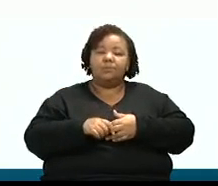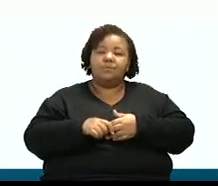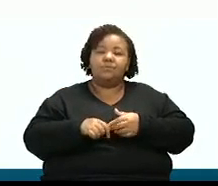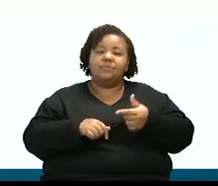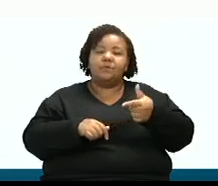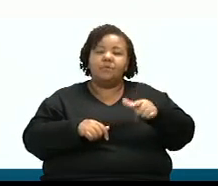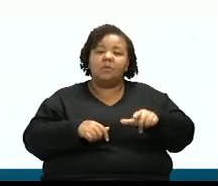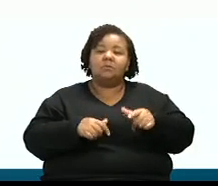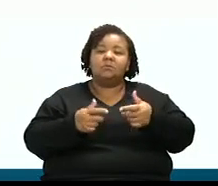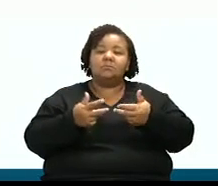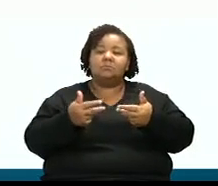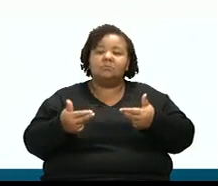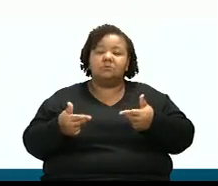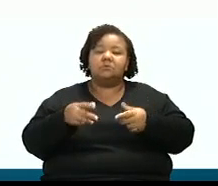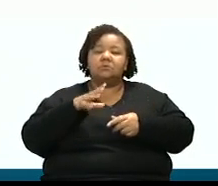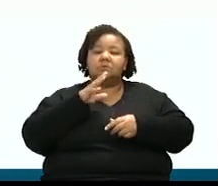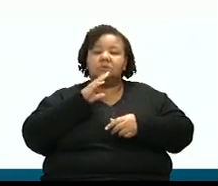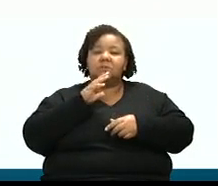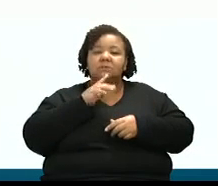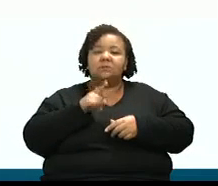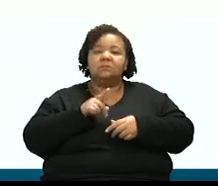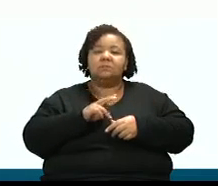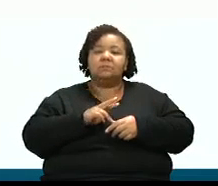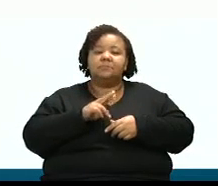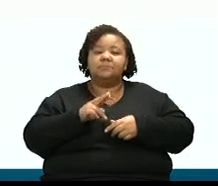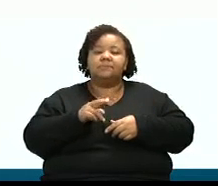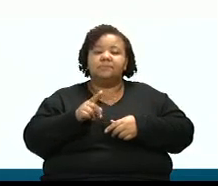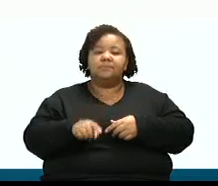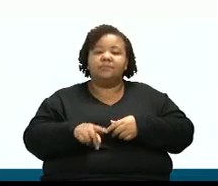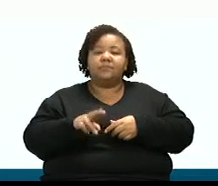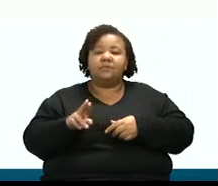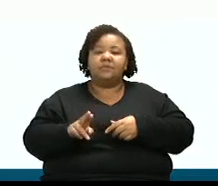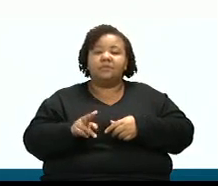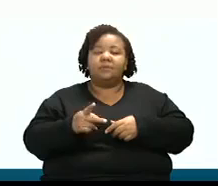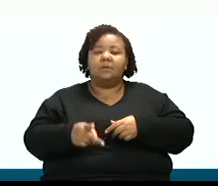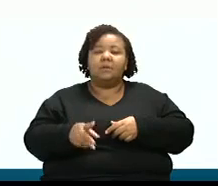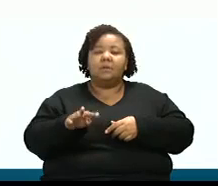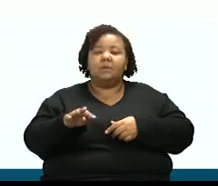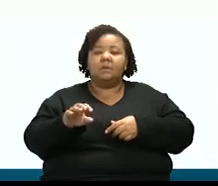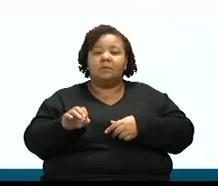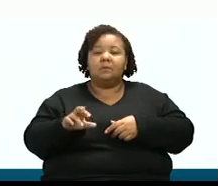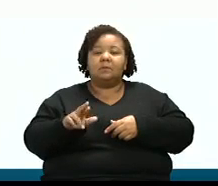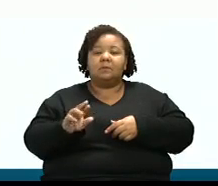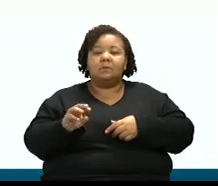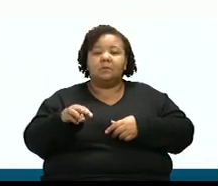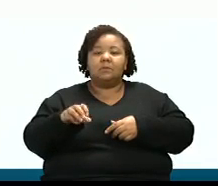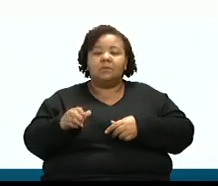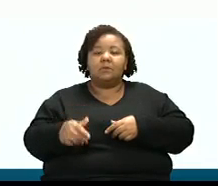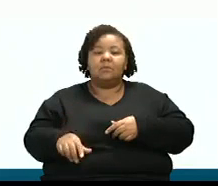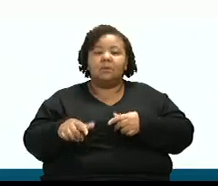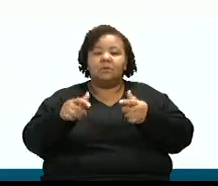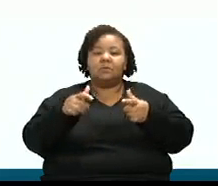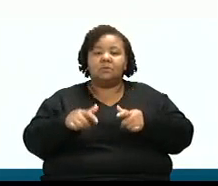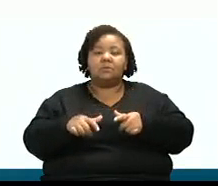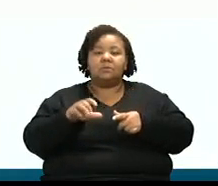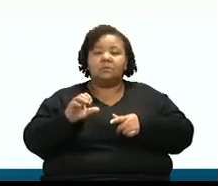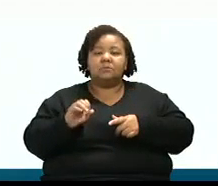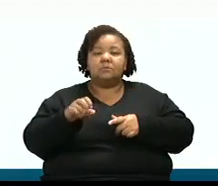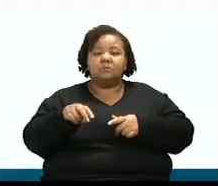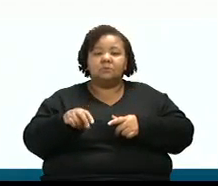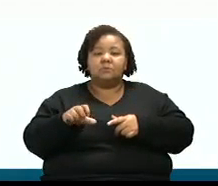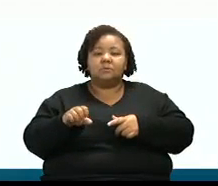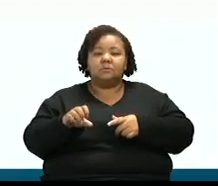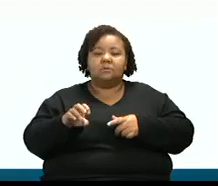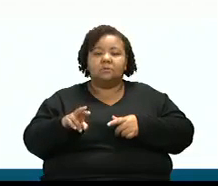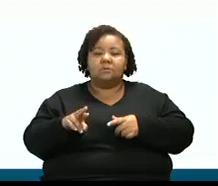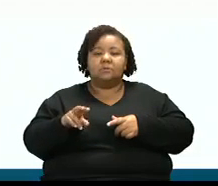outra vantagem em conhecer esse resultado, a aplicação desse teorema sobre os campos conservativos. Se eu tenho